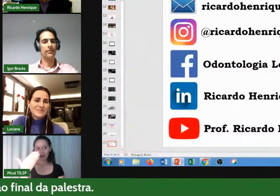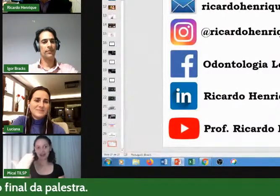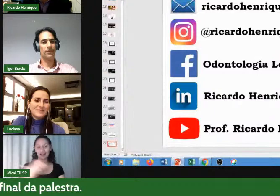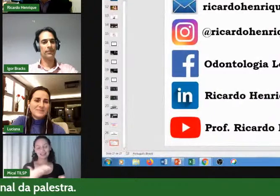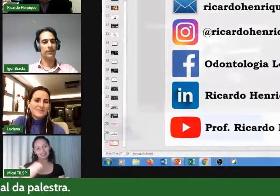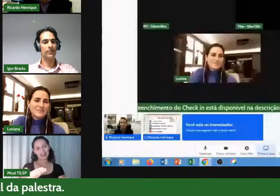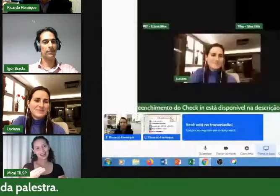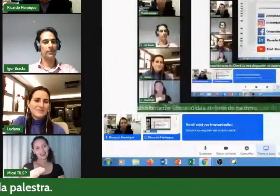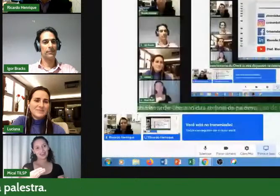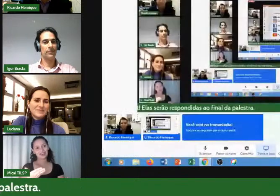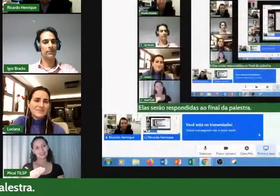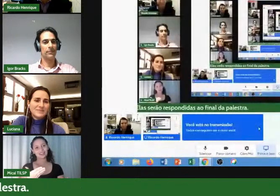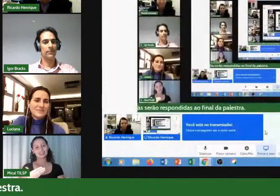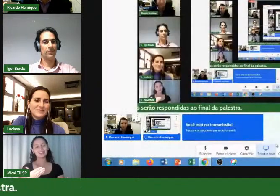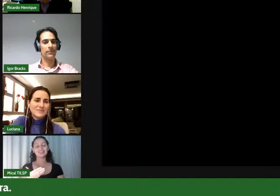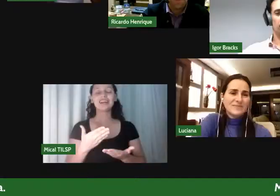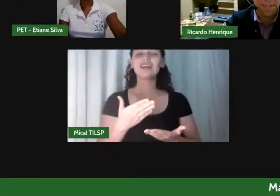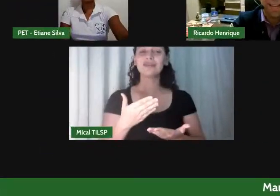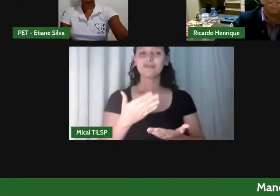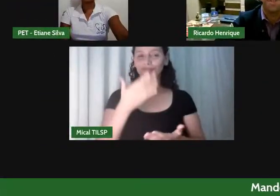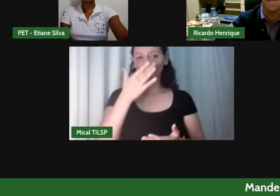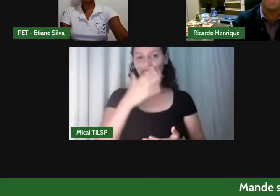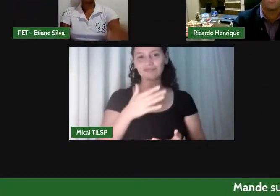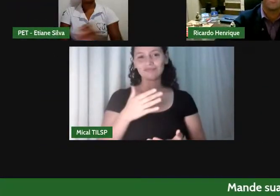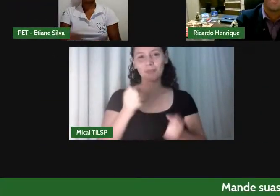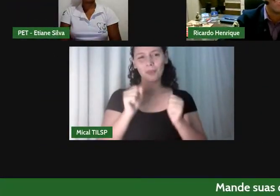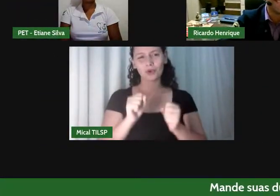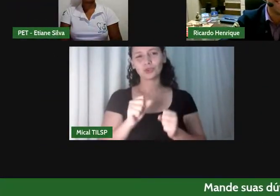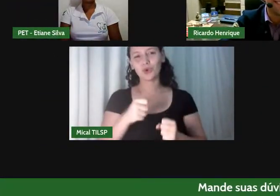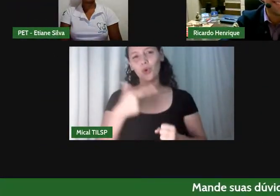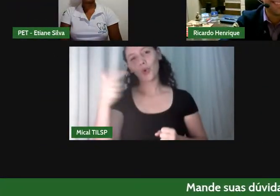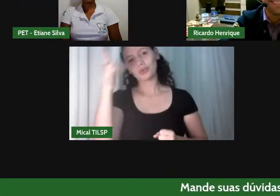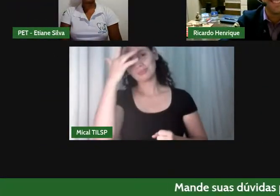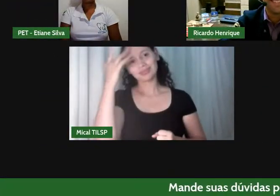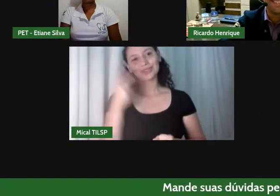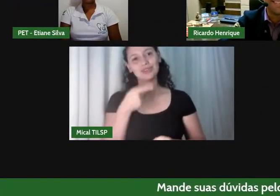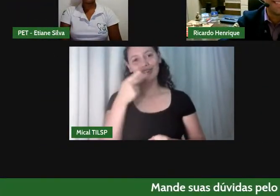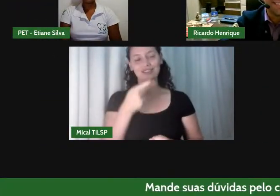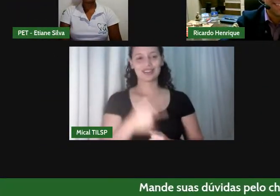aí para a organização da atividade.